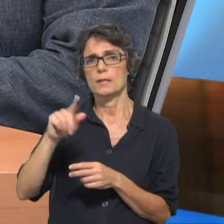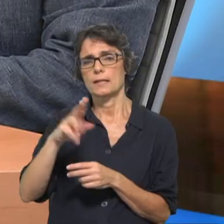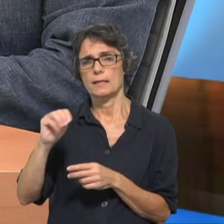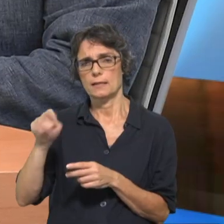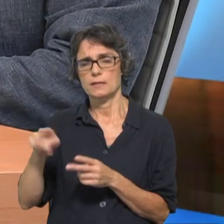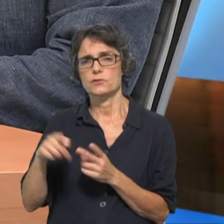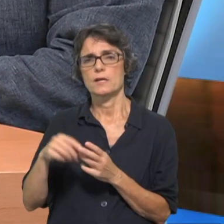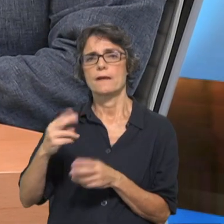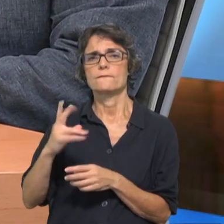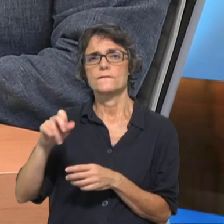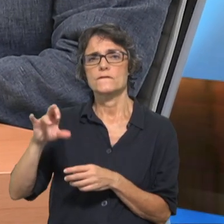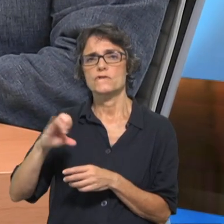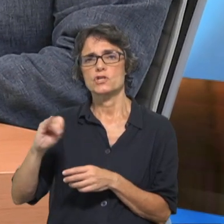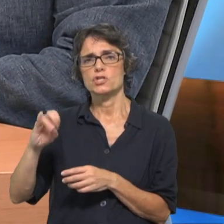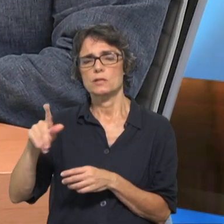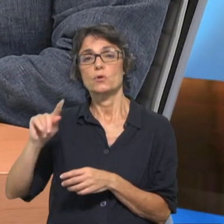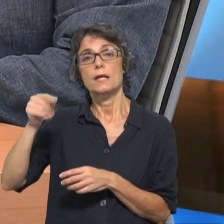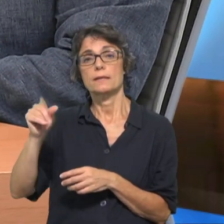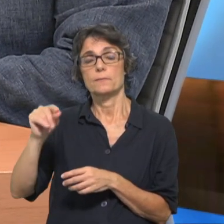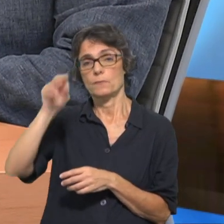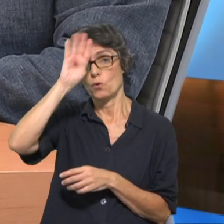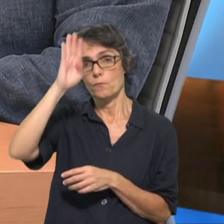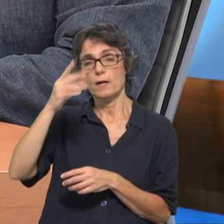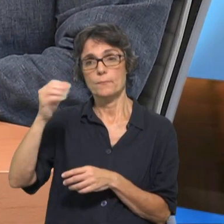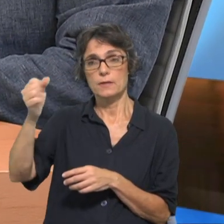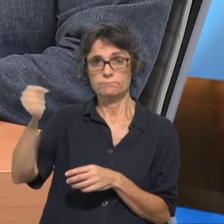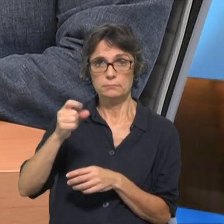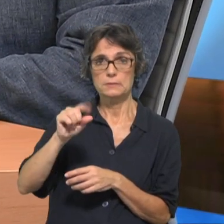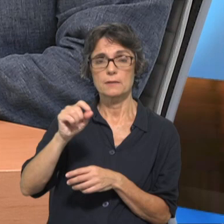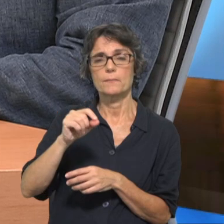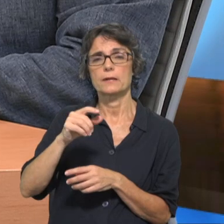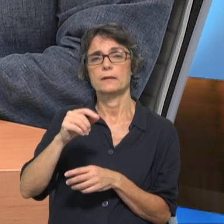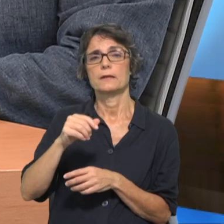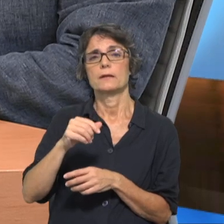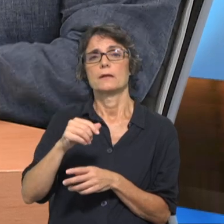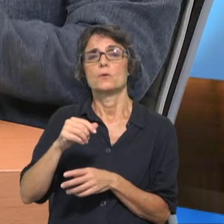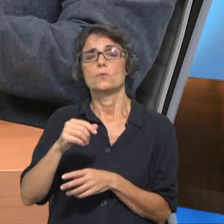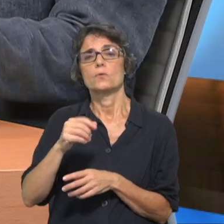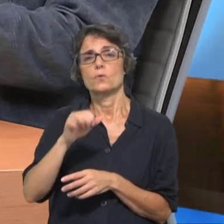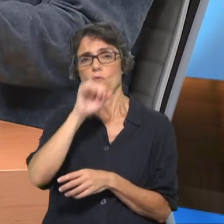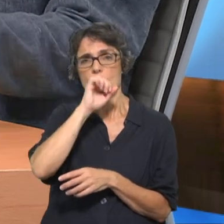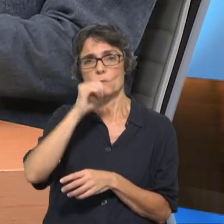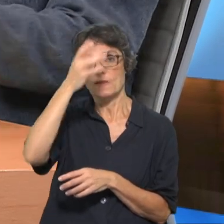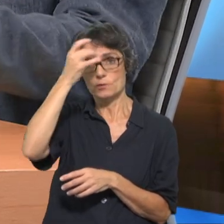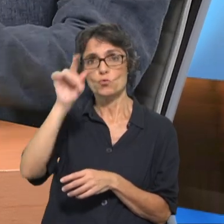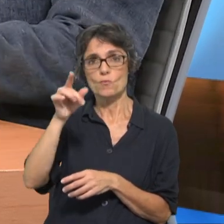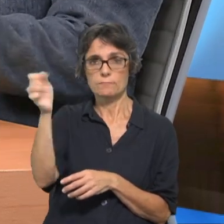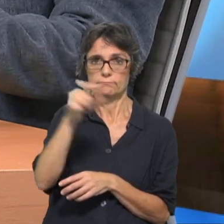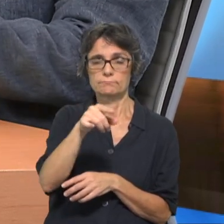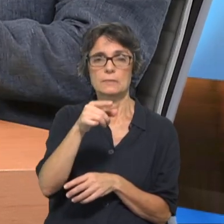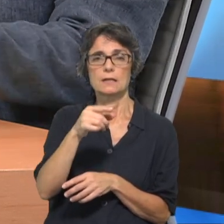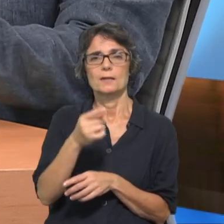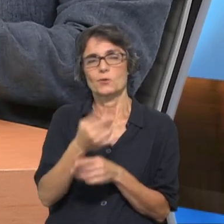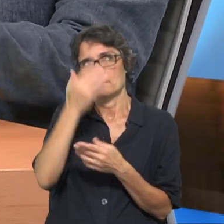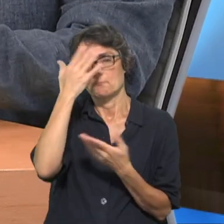e o Papa Francisco decidiu convocar para esta segunda sessão o Cardeal Dom Américo, Bispo de Setúbal, até pela proximidade. Eu acho que isso